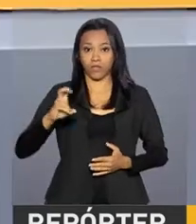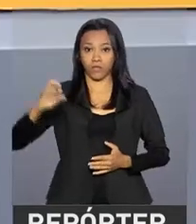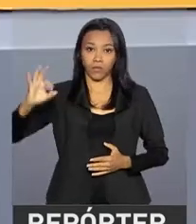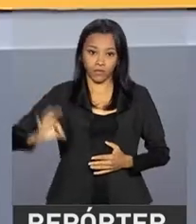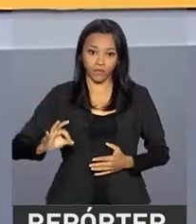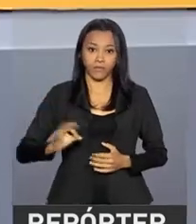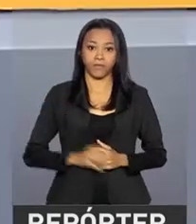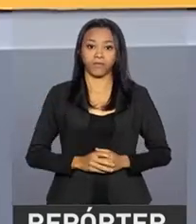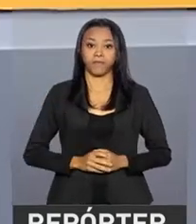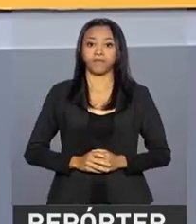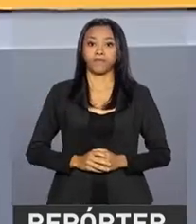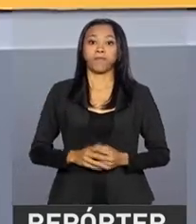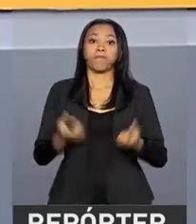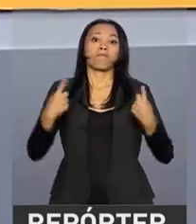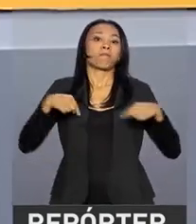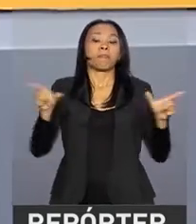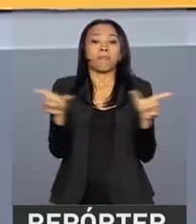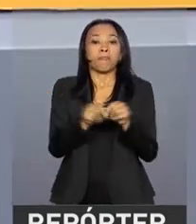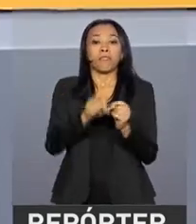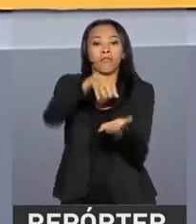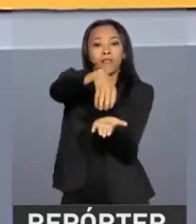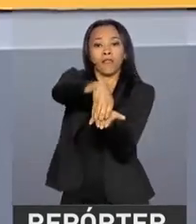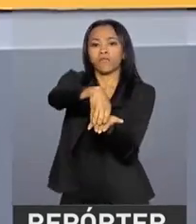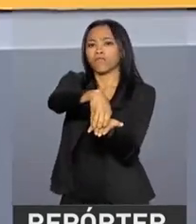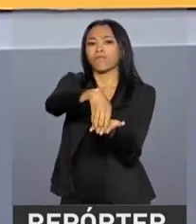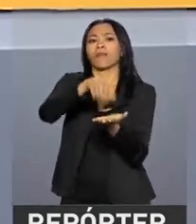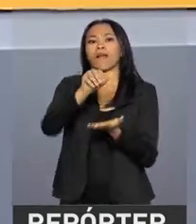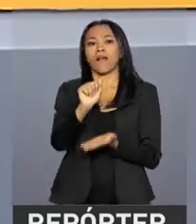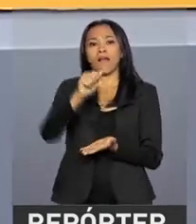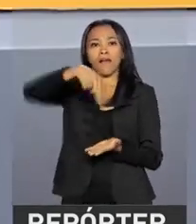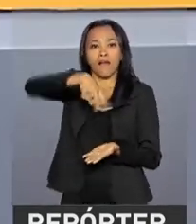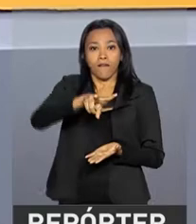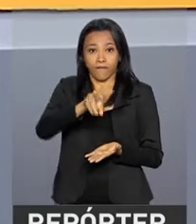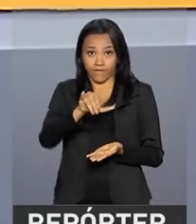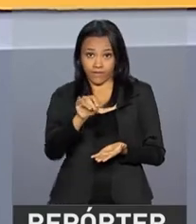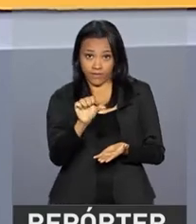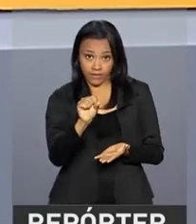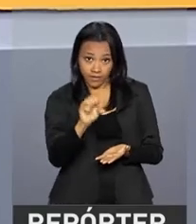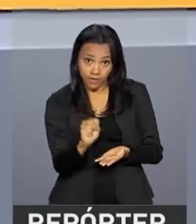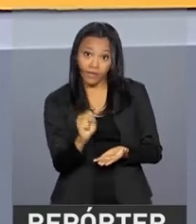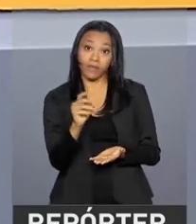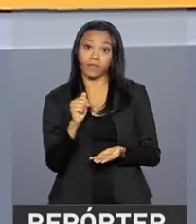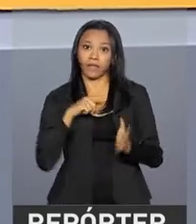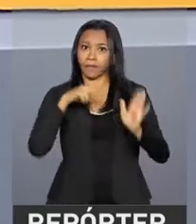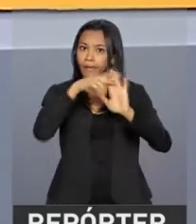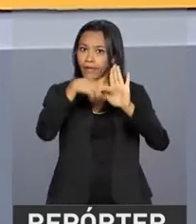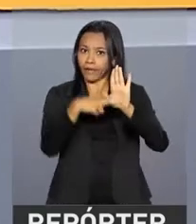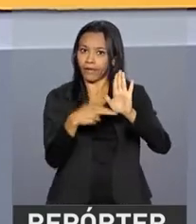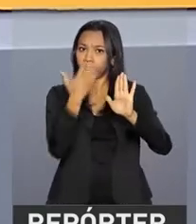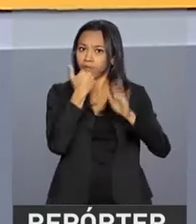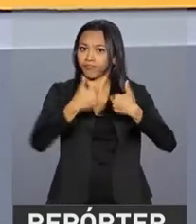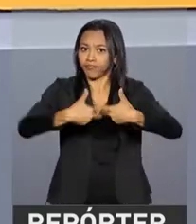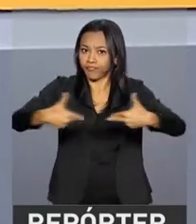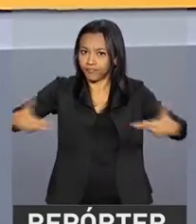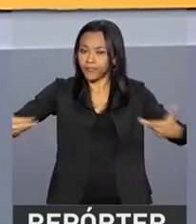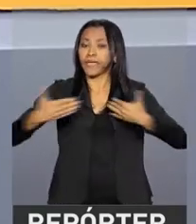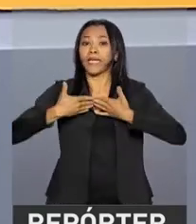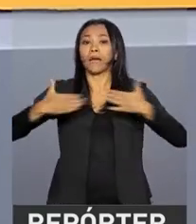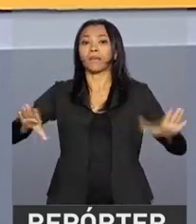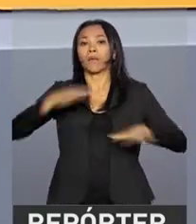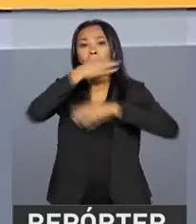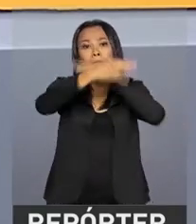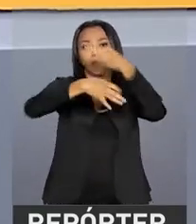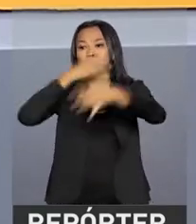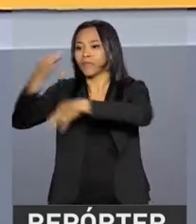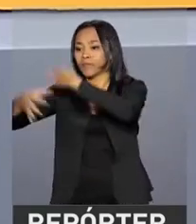a anvisa está propondo um novo marco regulatório para suplementos alimentares e abriu uma consulta pública para garantir a